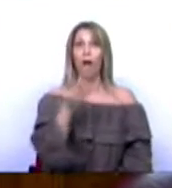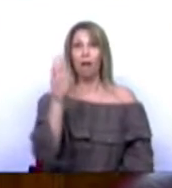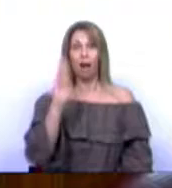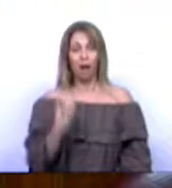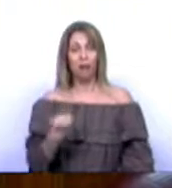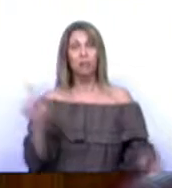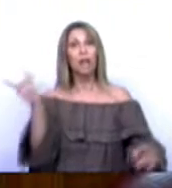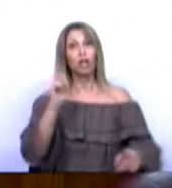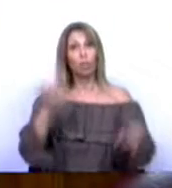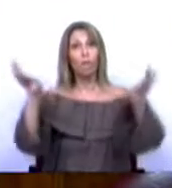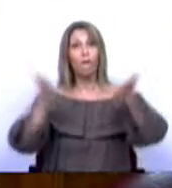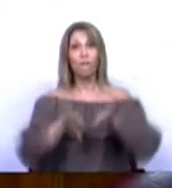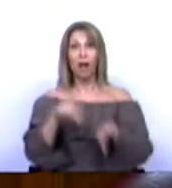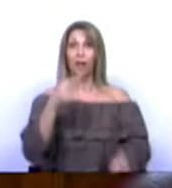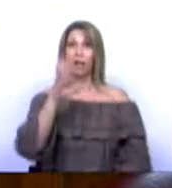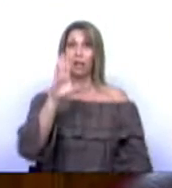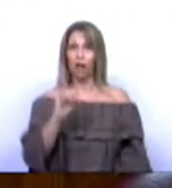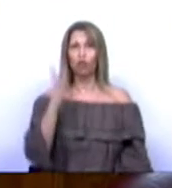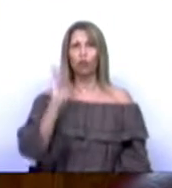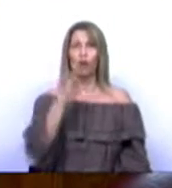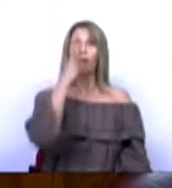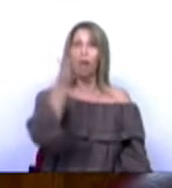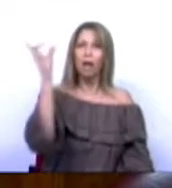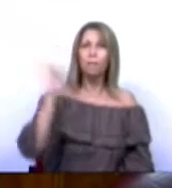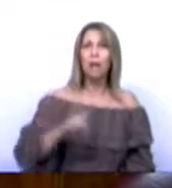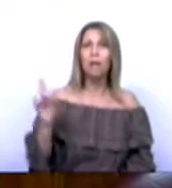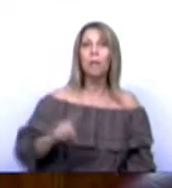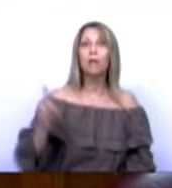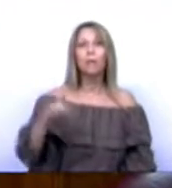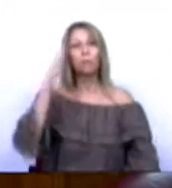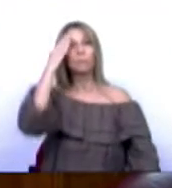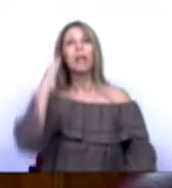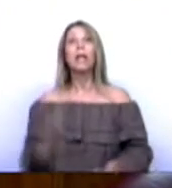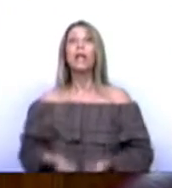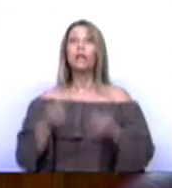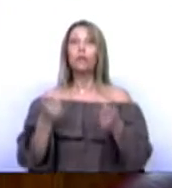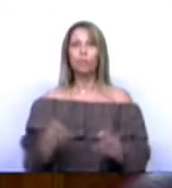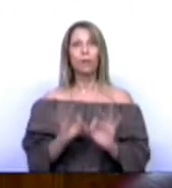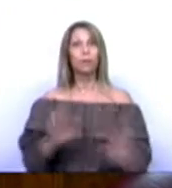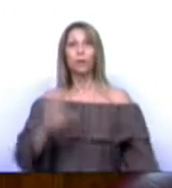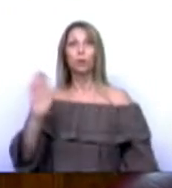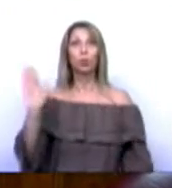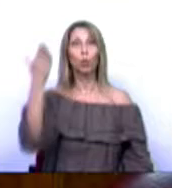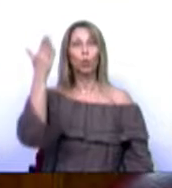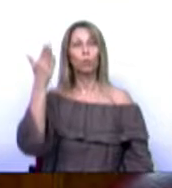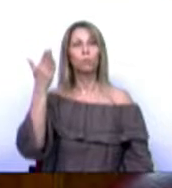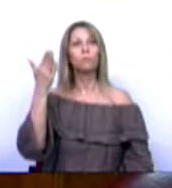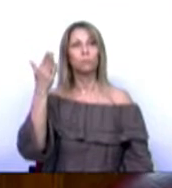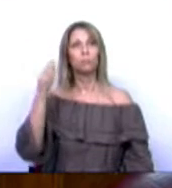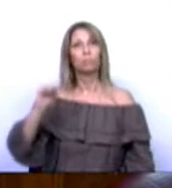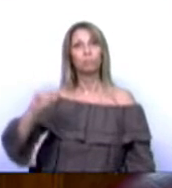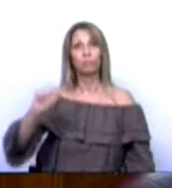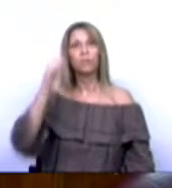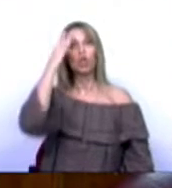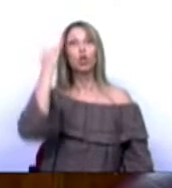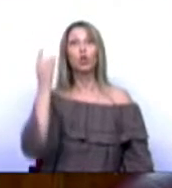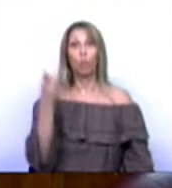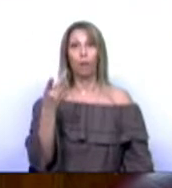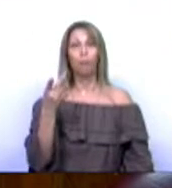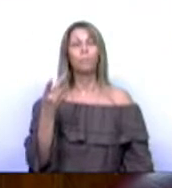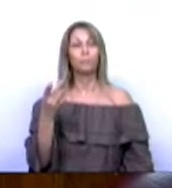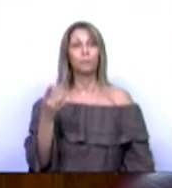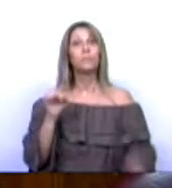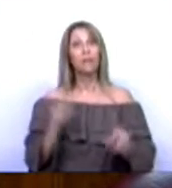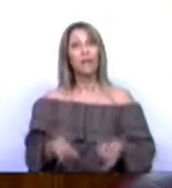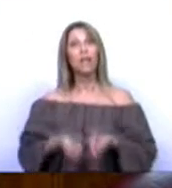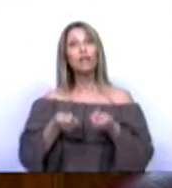Val do Tejo já afirmaram por diversas vezes que consideram este investimento como um investimento prioritário na região de Setúbal. Este investimento que